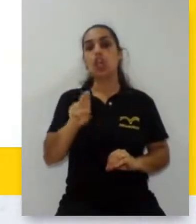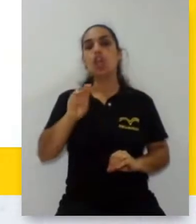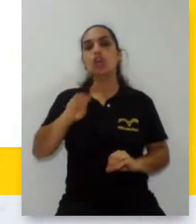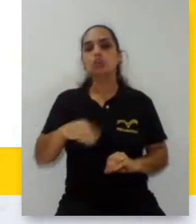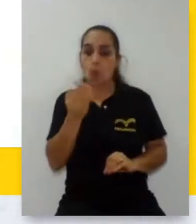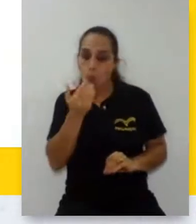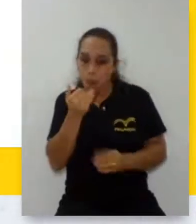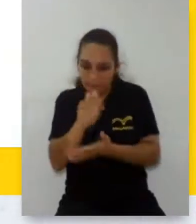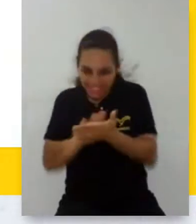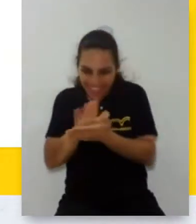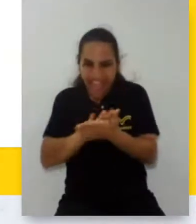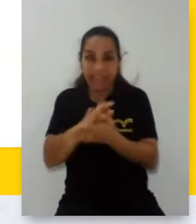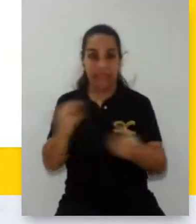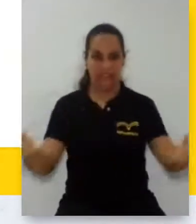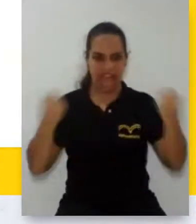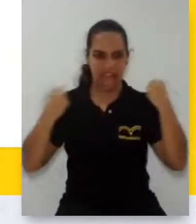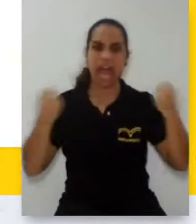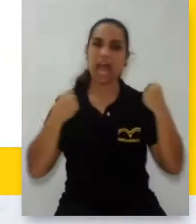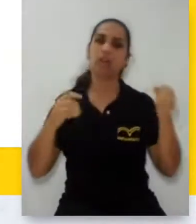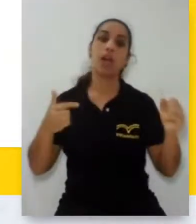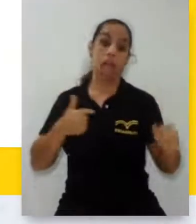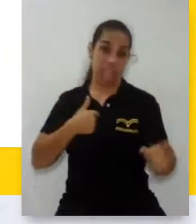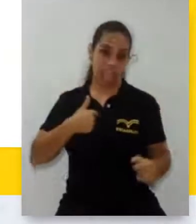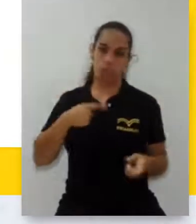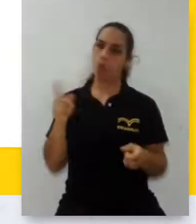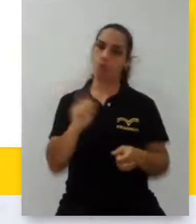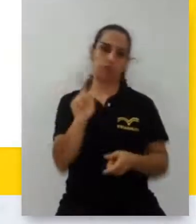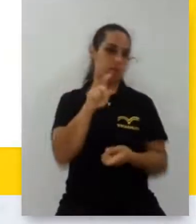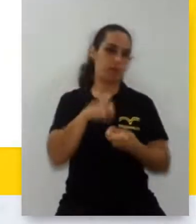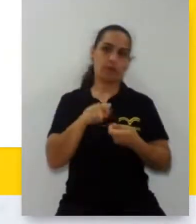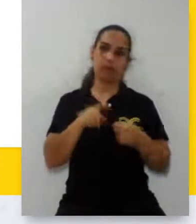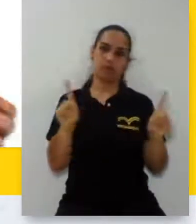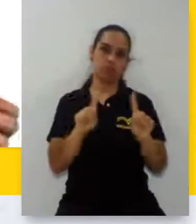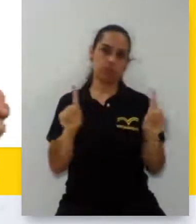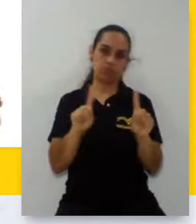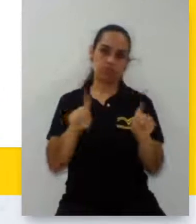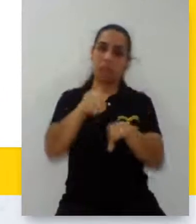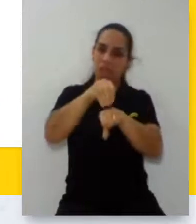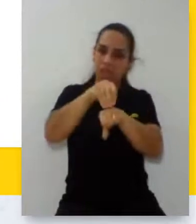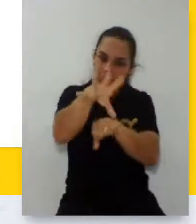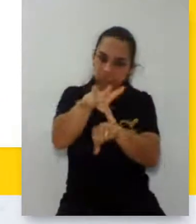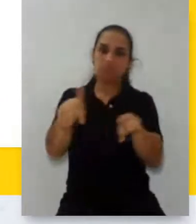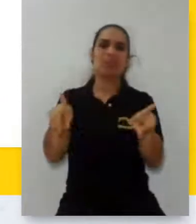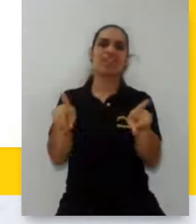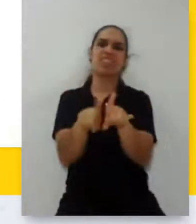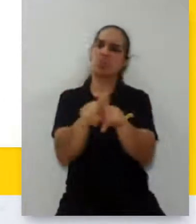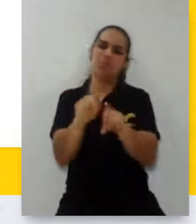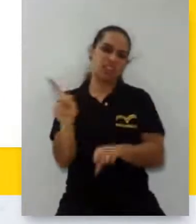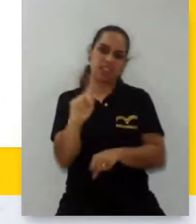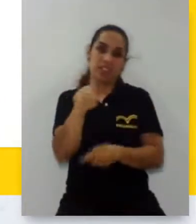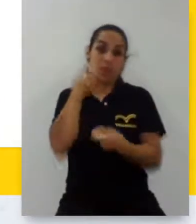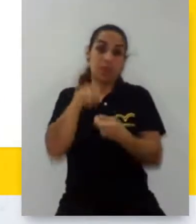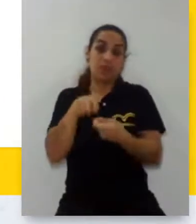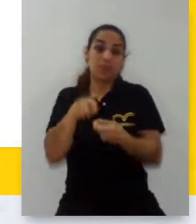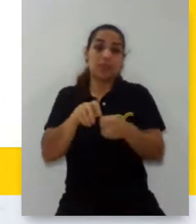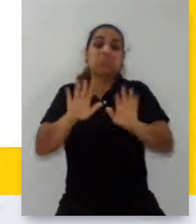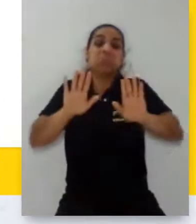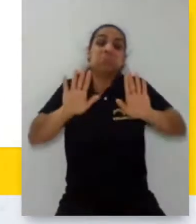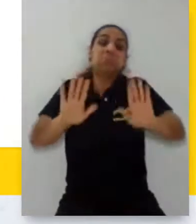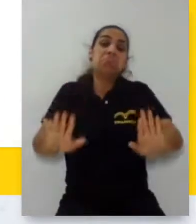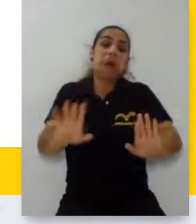esses aparelhos de mensurador de glicose e você vai mensurar a glicose e você vai ver se ela está dentro dos níveis